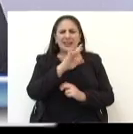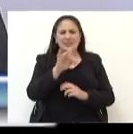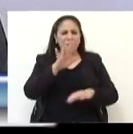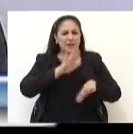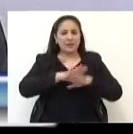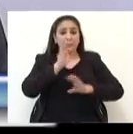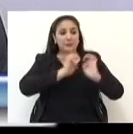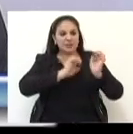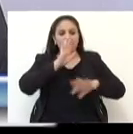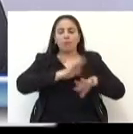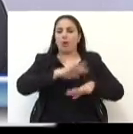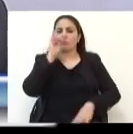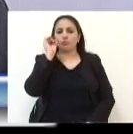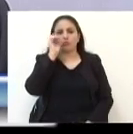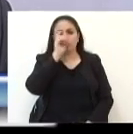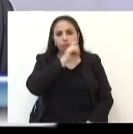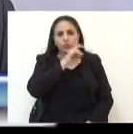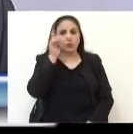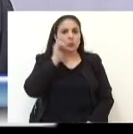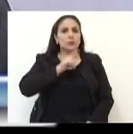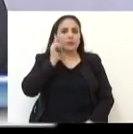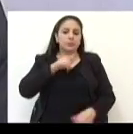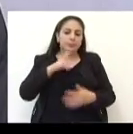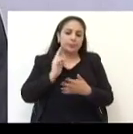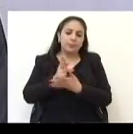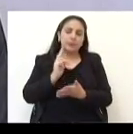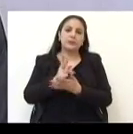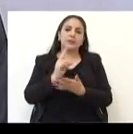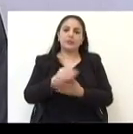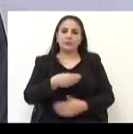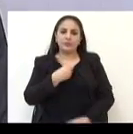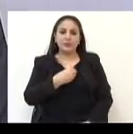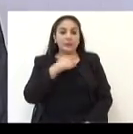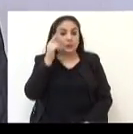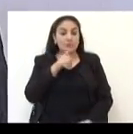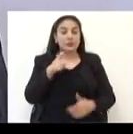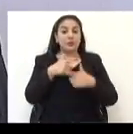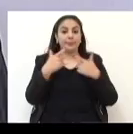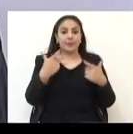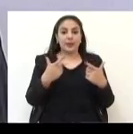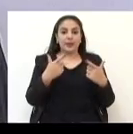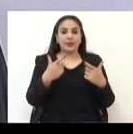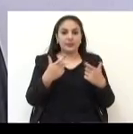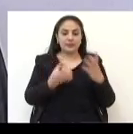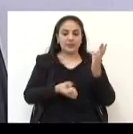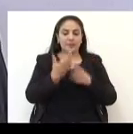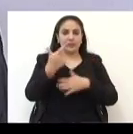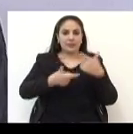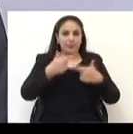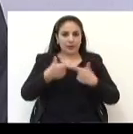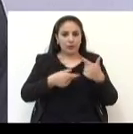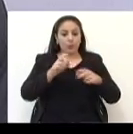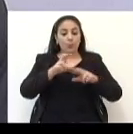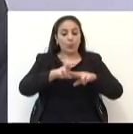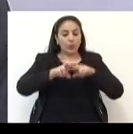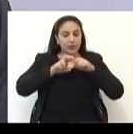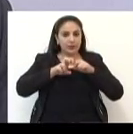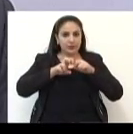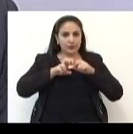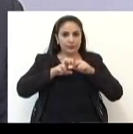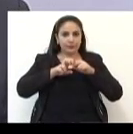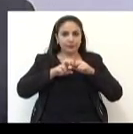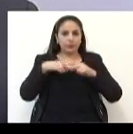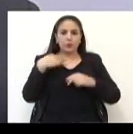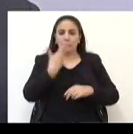estão tendo muito mais dificuldade de se manter, de ampliar, de gerar emprego. E com